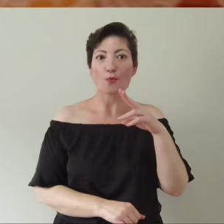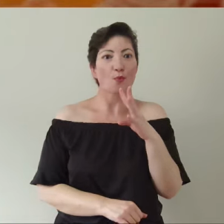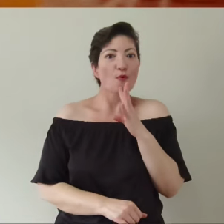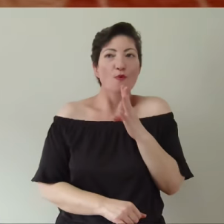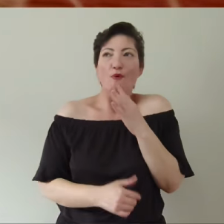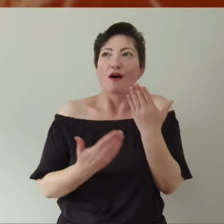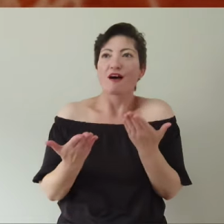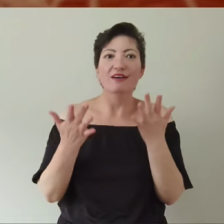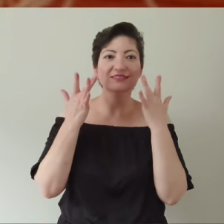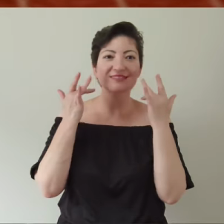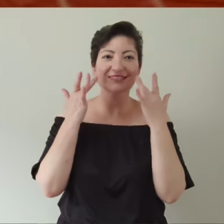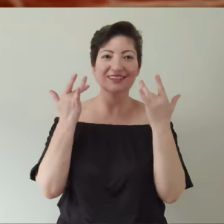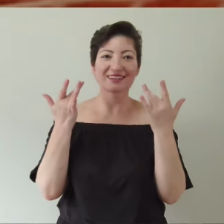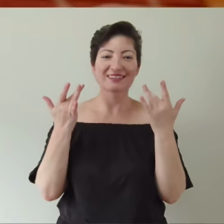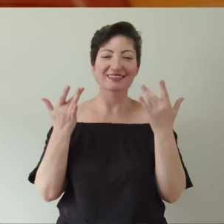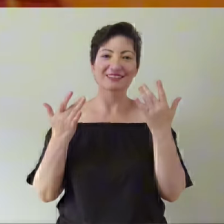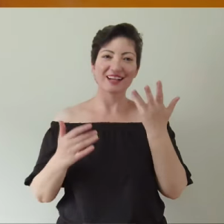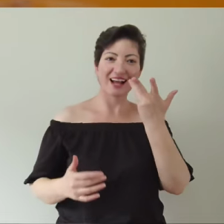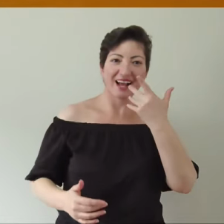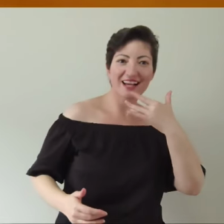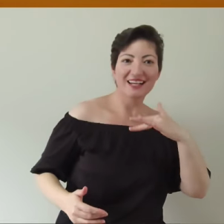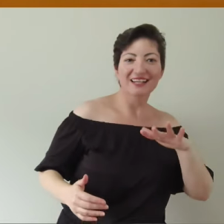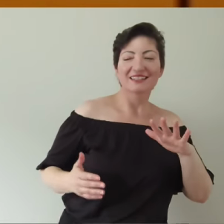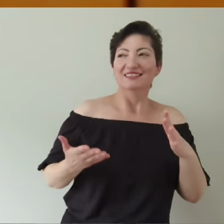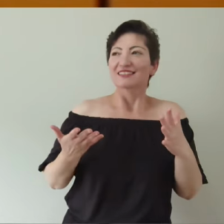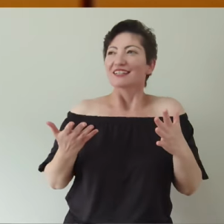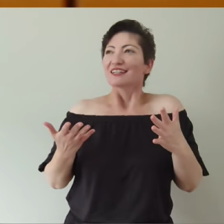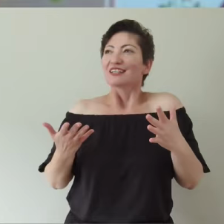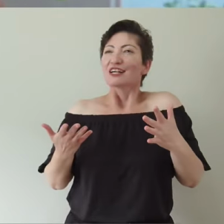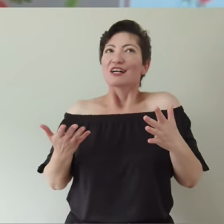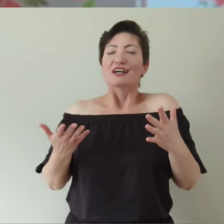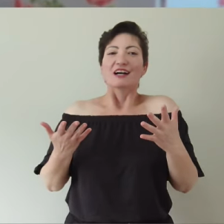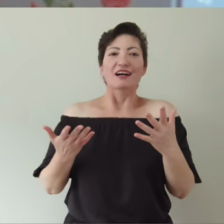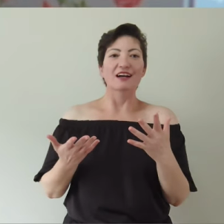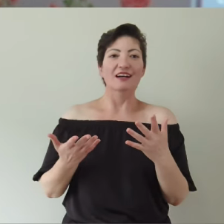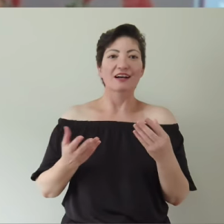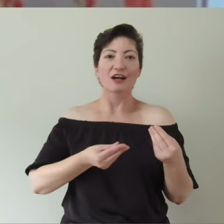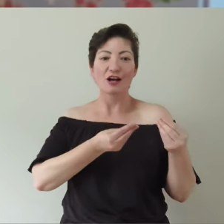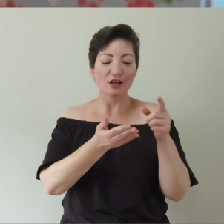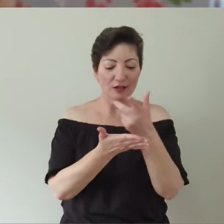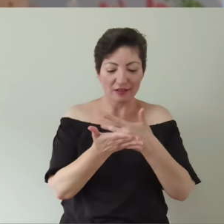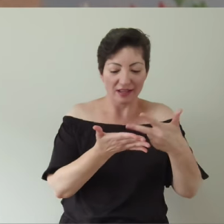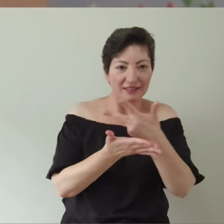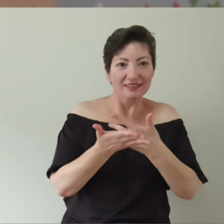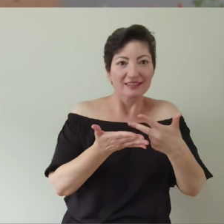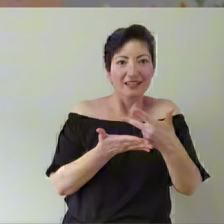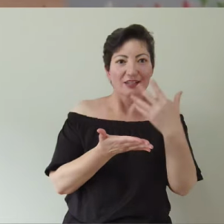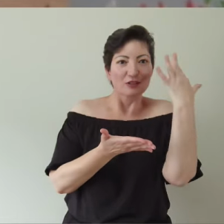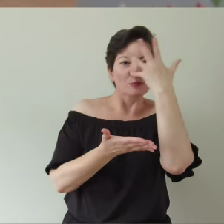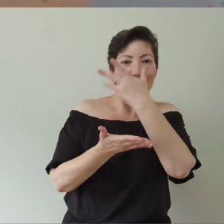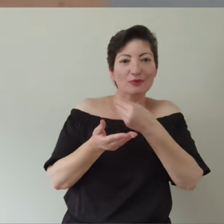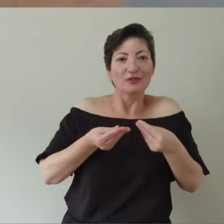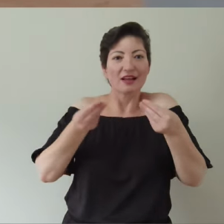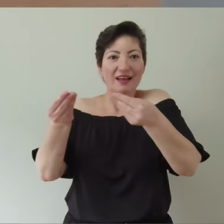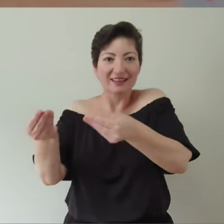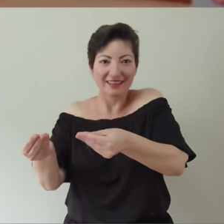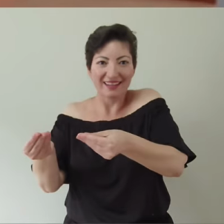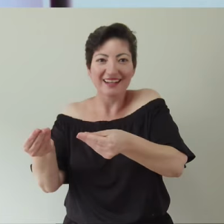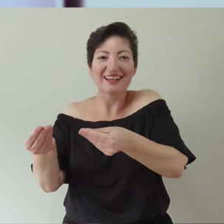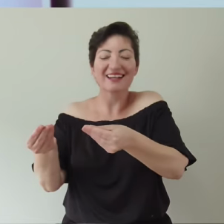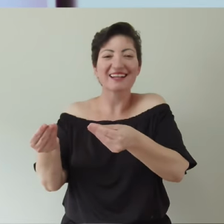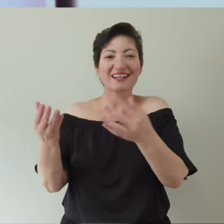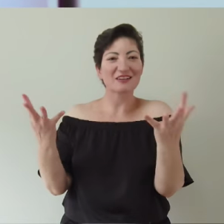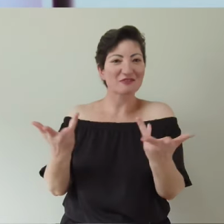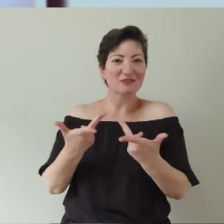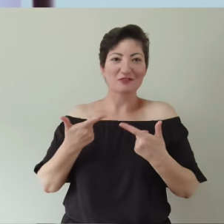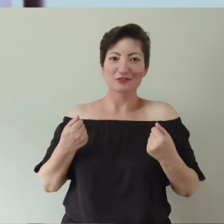teatro, muda a vida de uma criança que volta no teatro no outro dia para entregar um desenho porque achou extremamente fantástico, muda a vida de